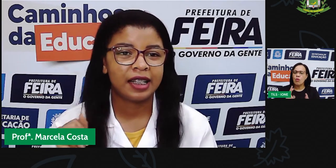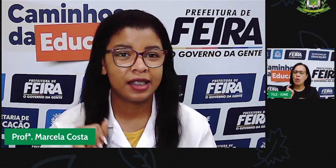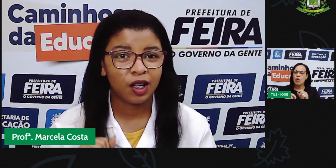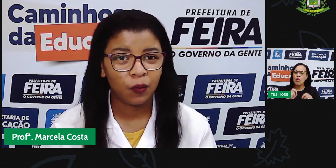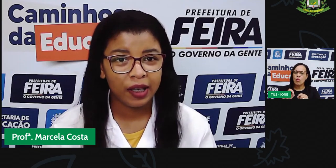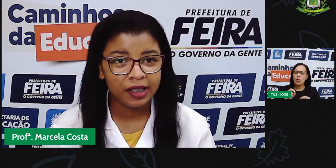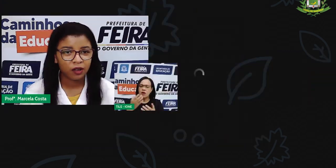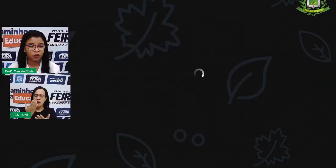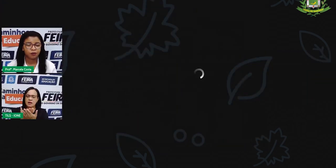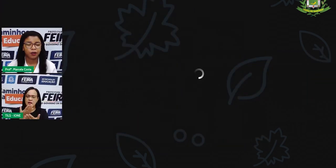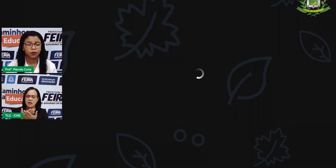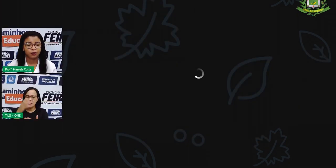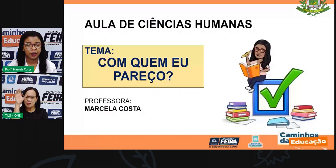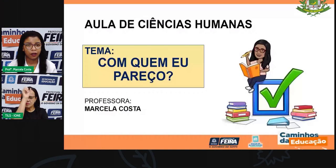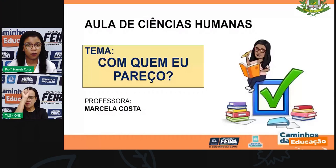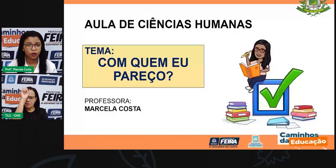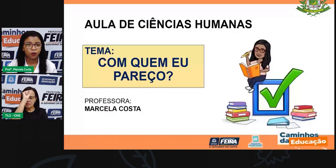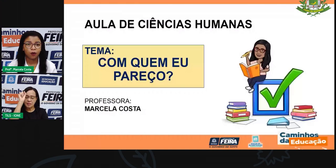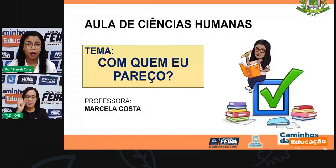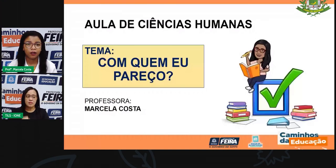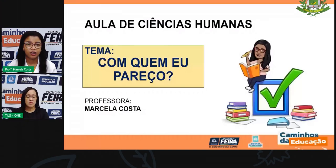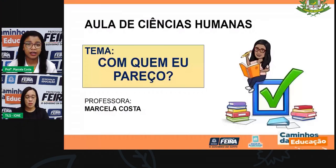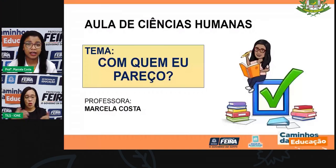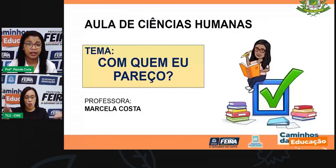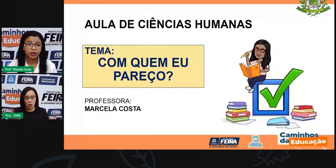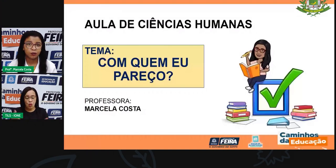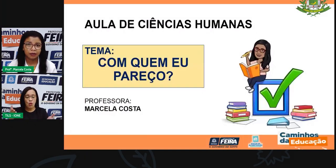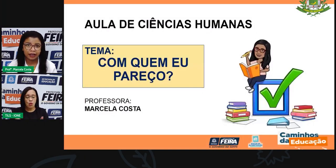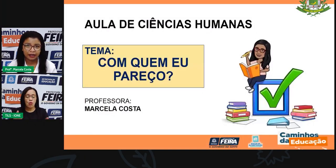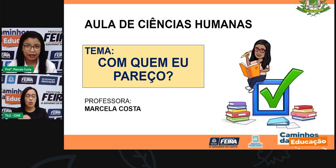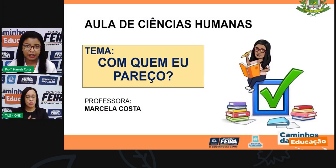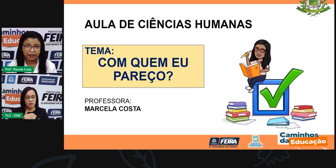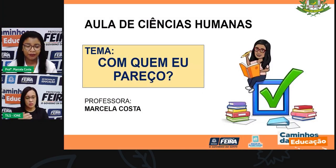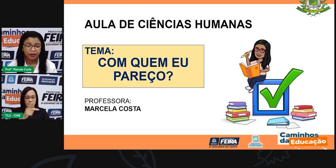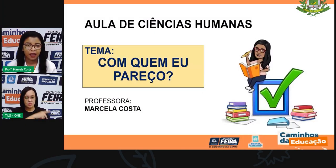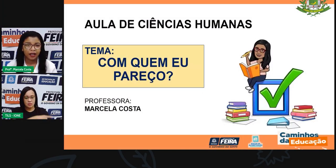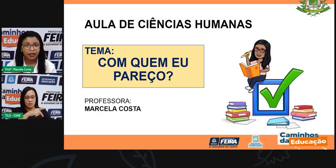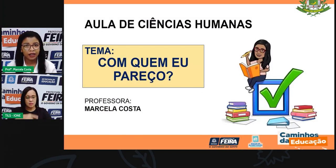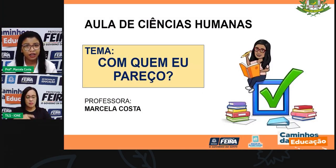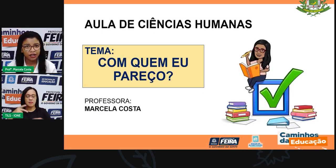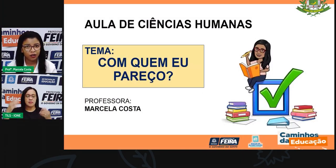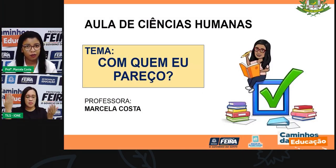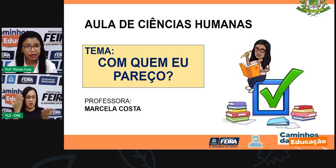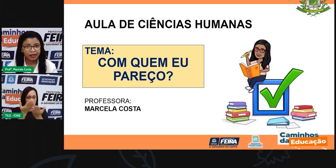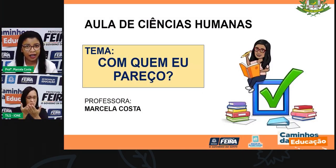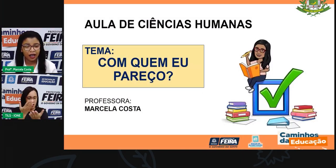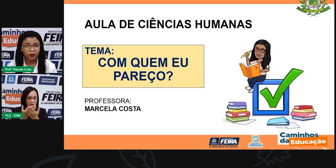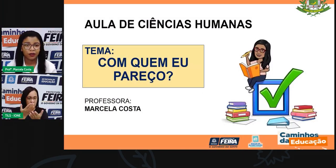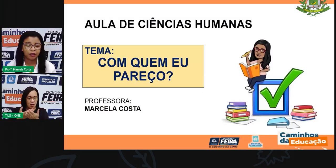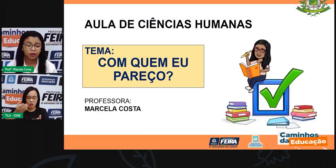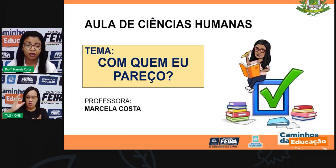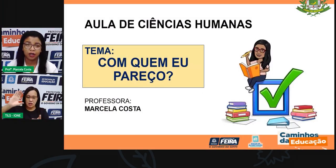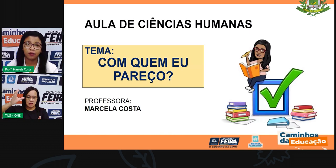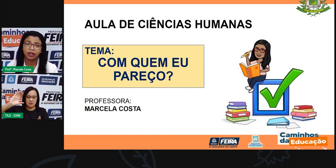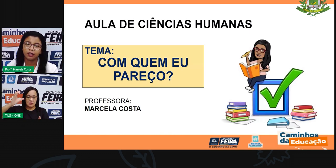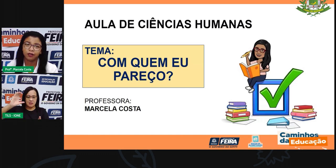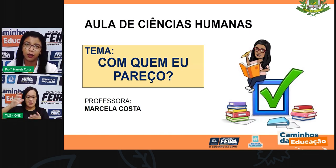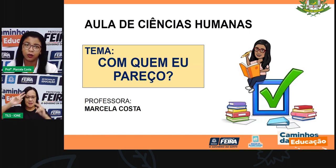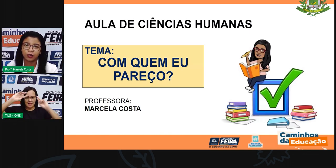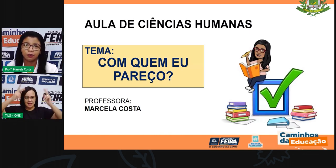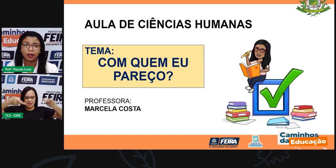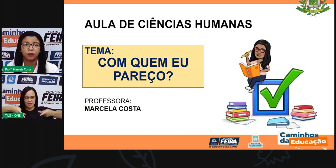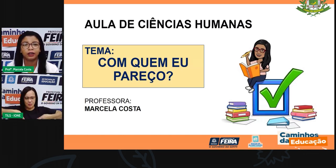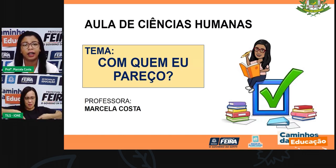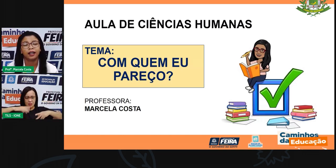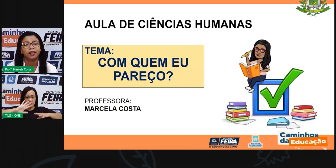vai dar sequência ao nosso percurso pedagógico com a aula de ciências humanas. Antes de começar a aula, eu quero mostrar um livro